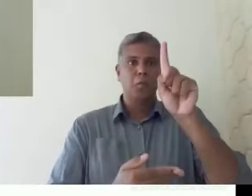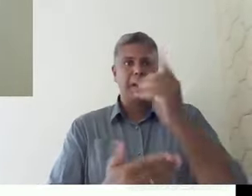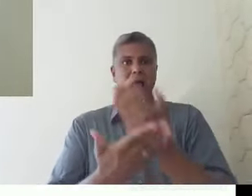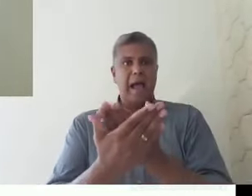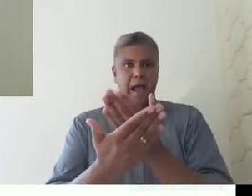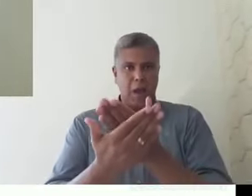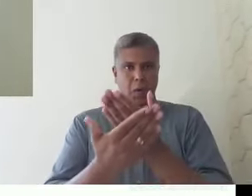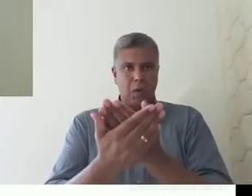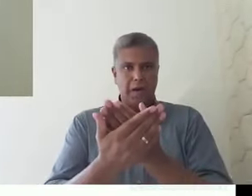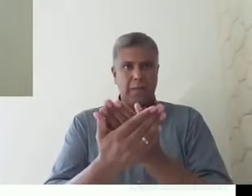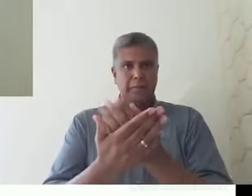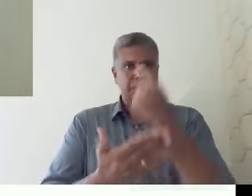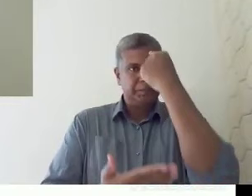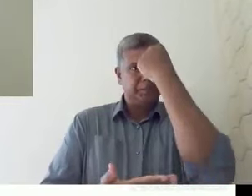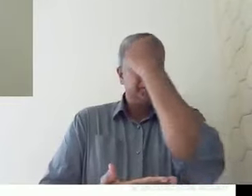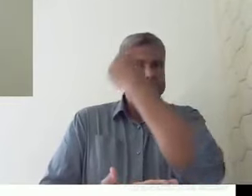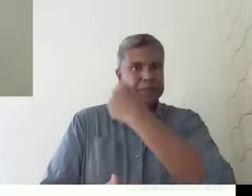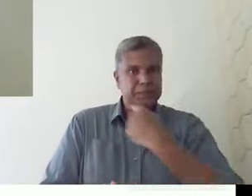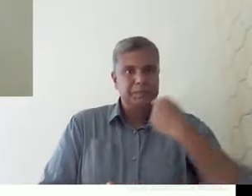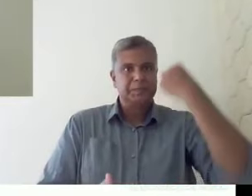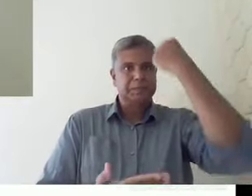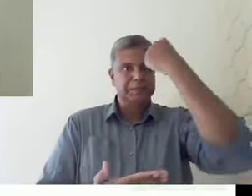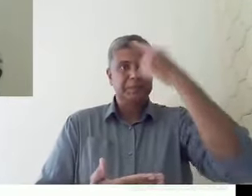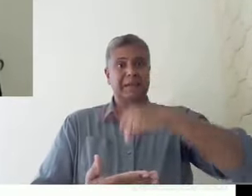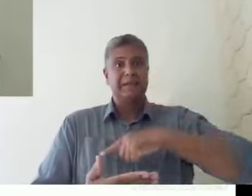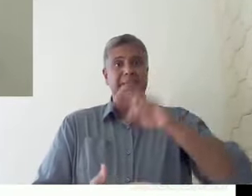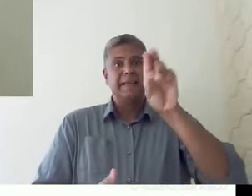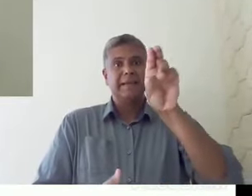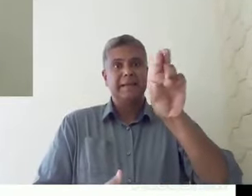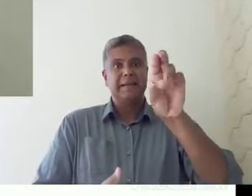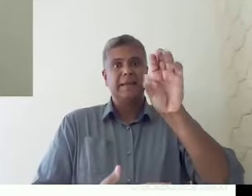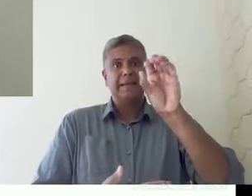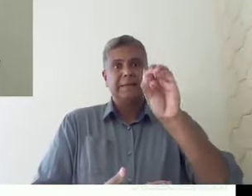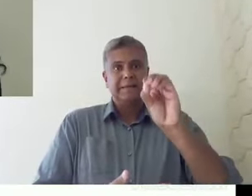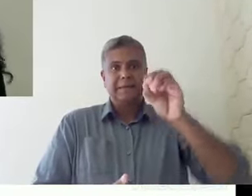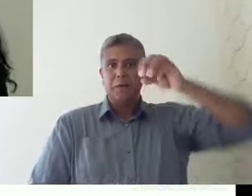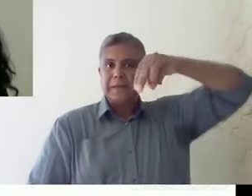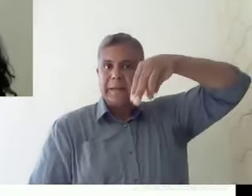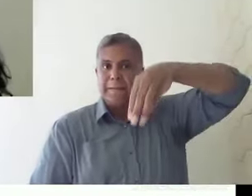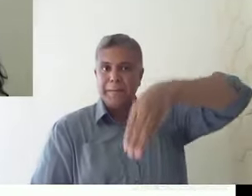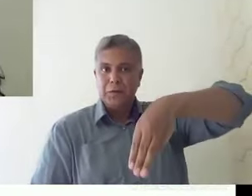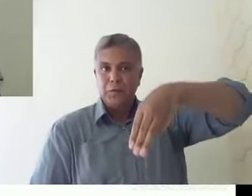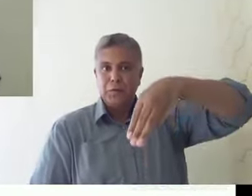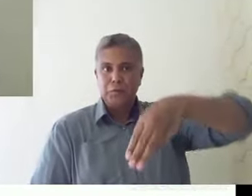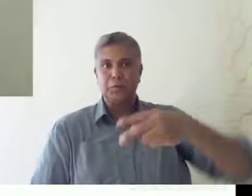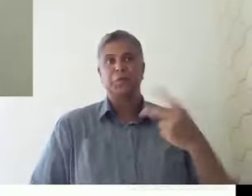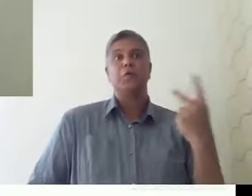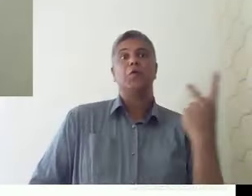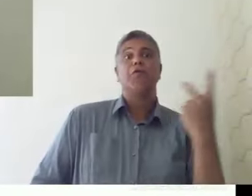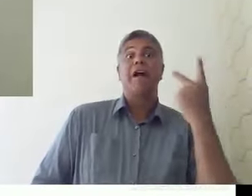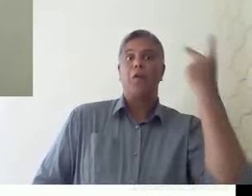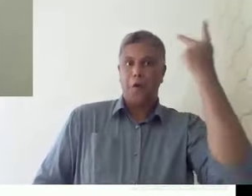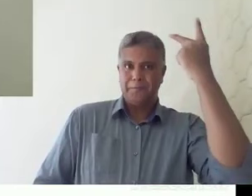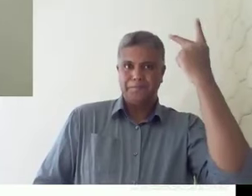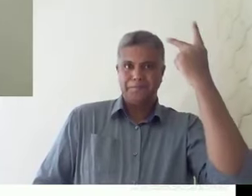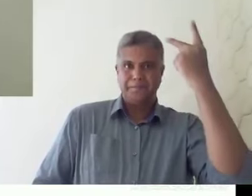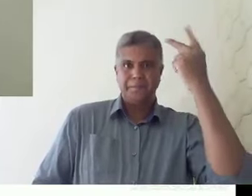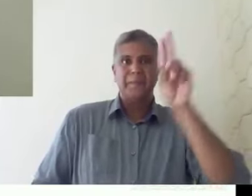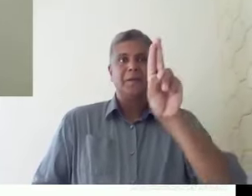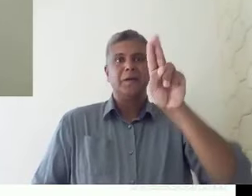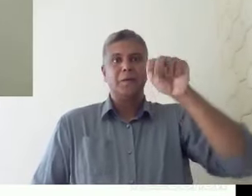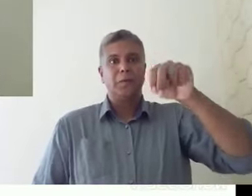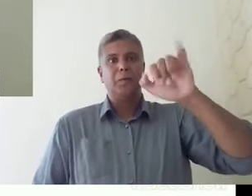de 50 é o valor. E a unidade,